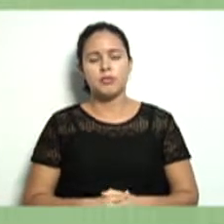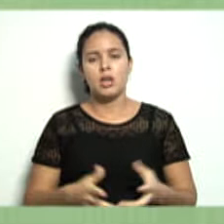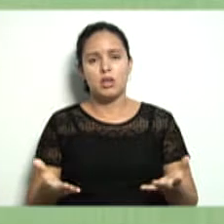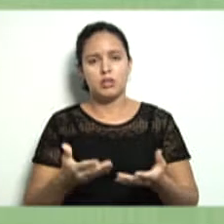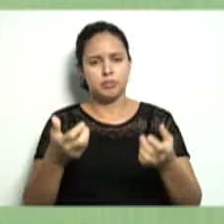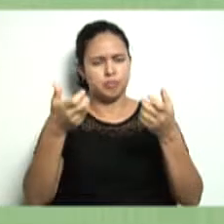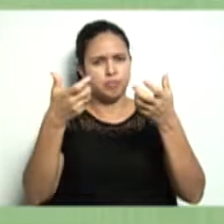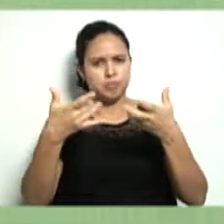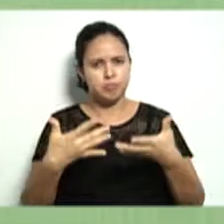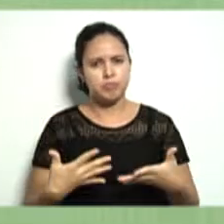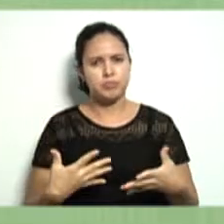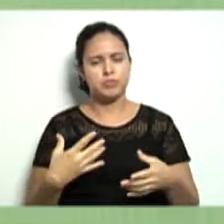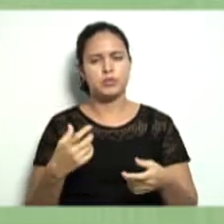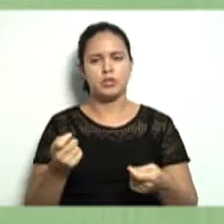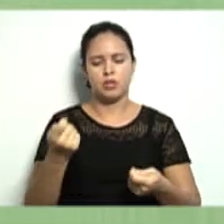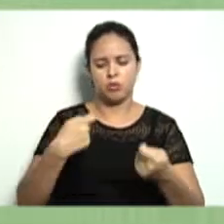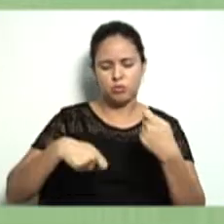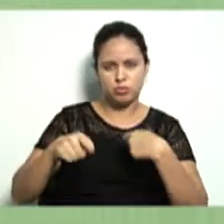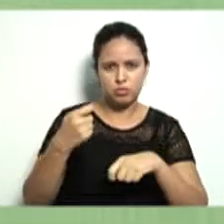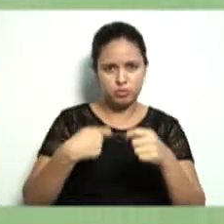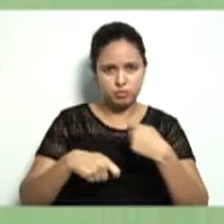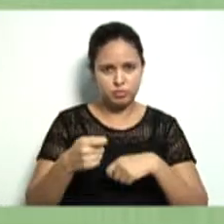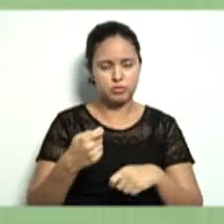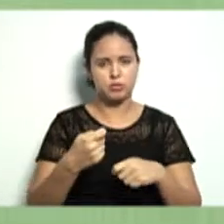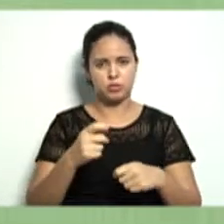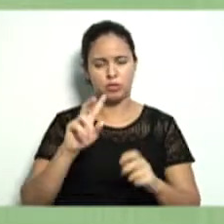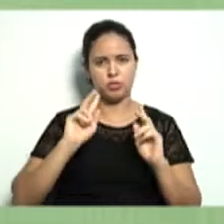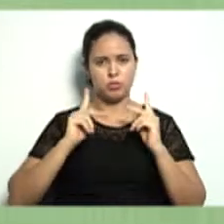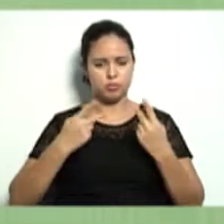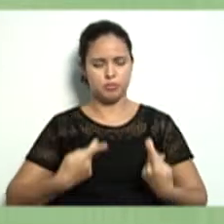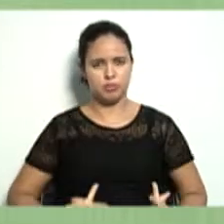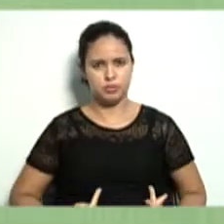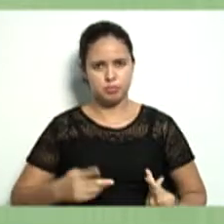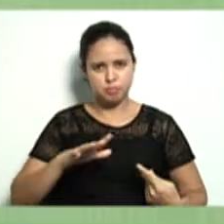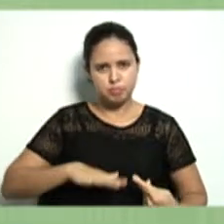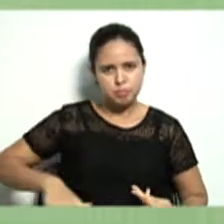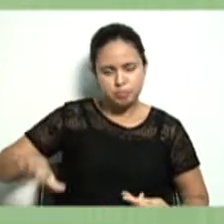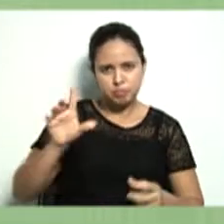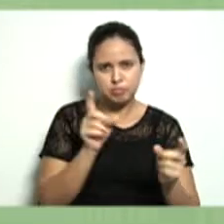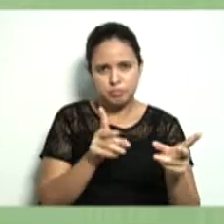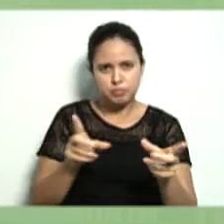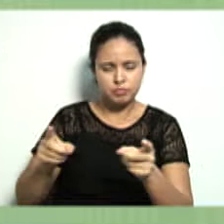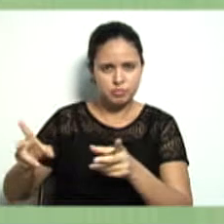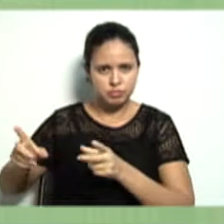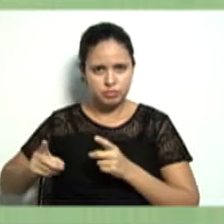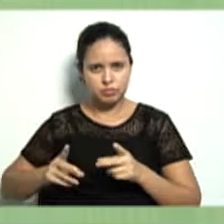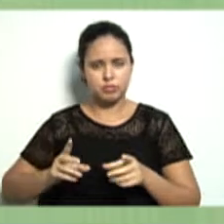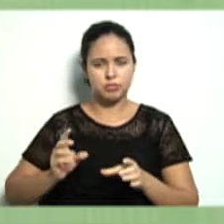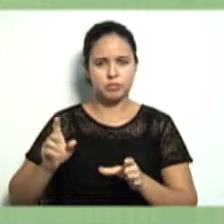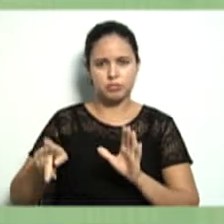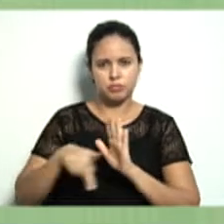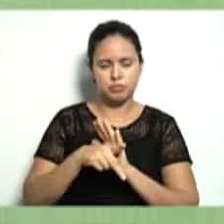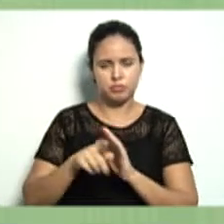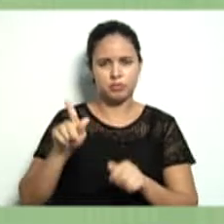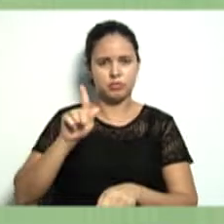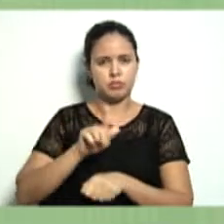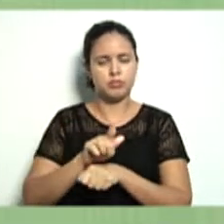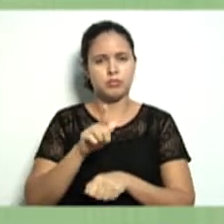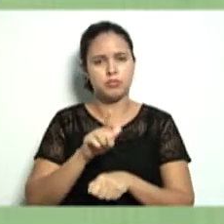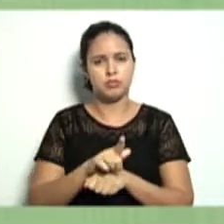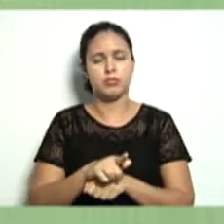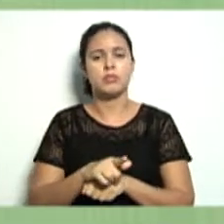os aspectos econômicos, humanos e mercadológicos ligados à gestão. Nos aspectos,